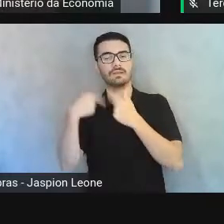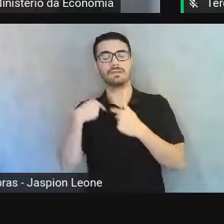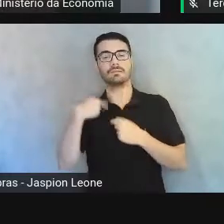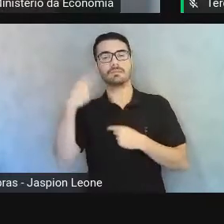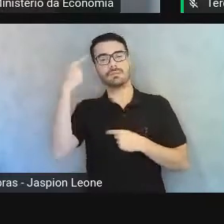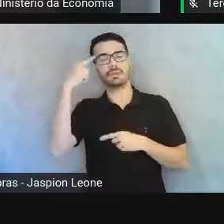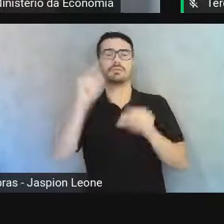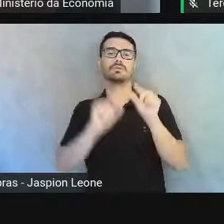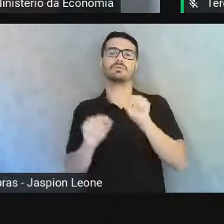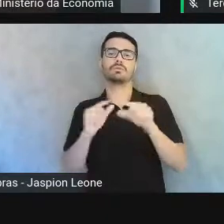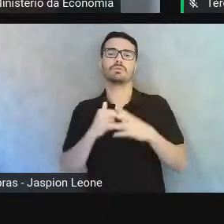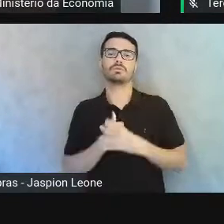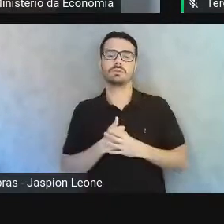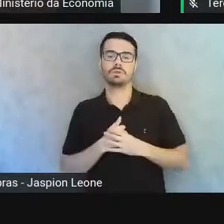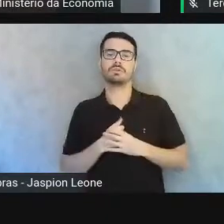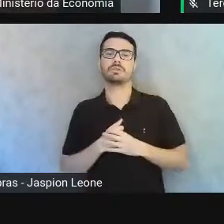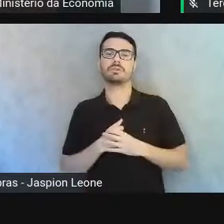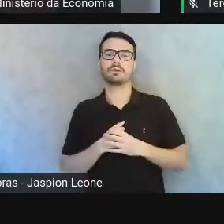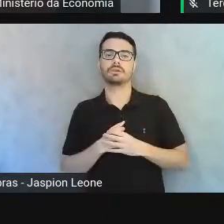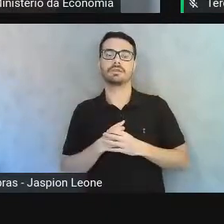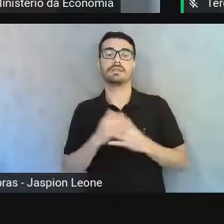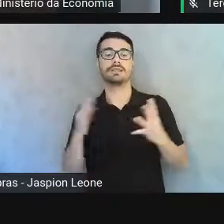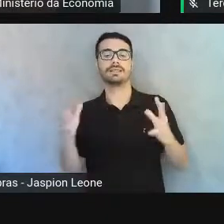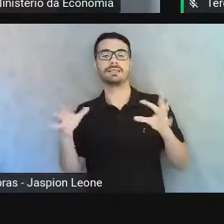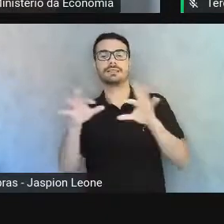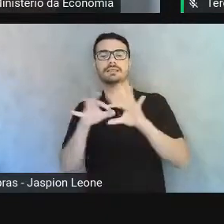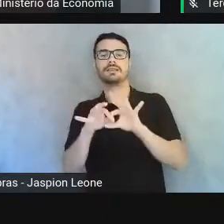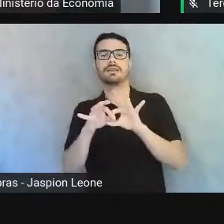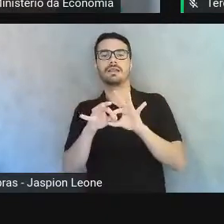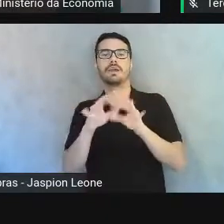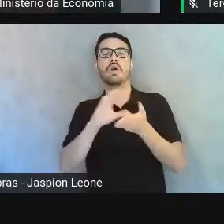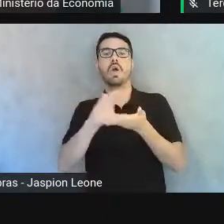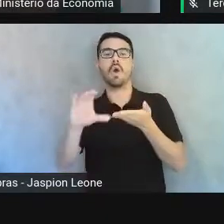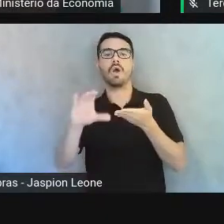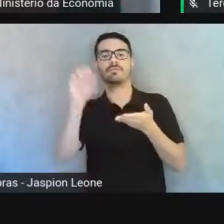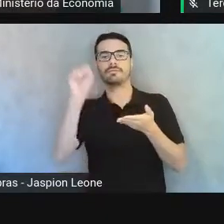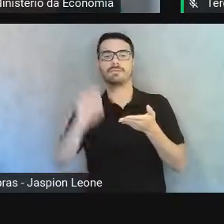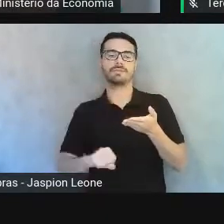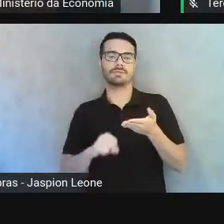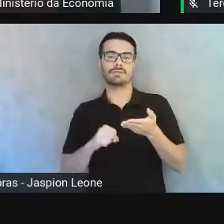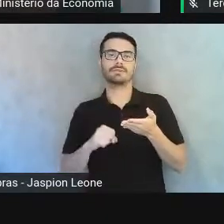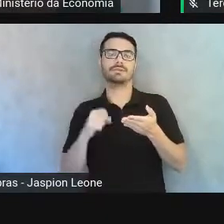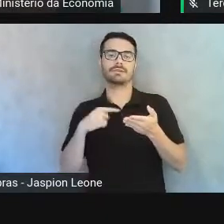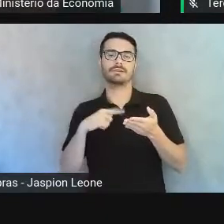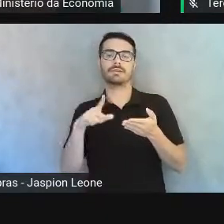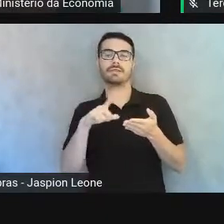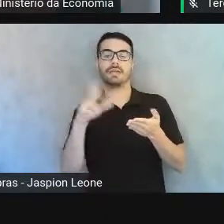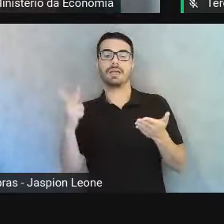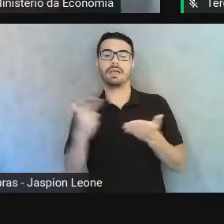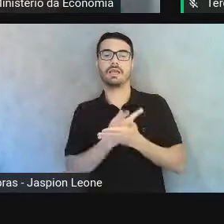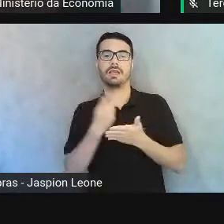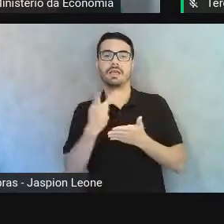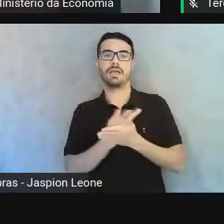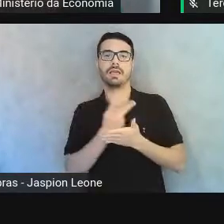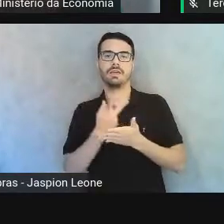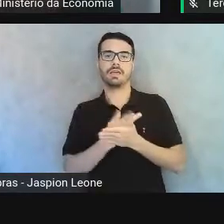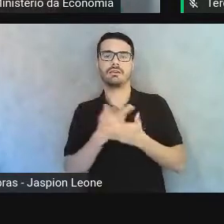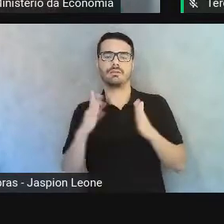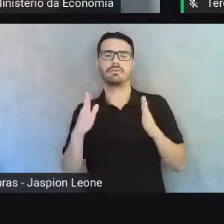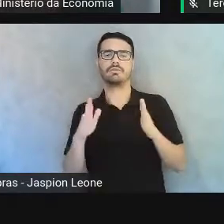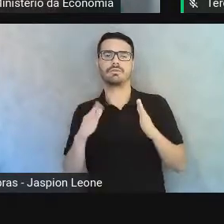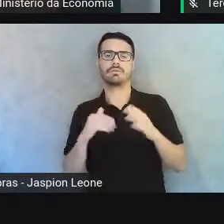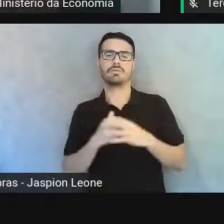leitura de forma integrada com o processo orçamentário, sim, né? Então, o erro, essa é a pergunta, sendo mais específico,